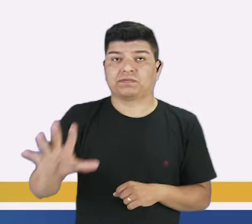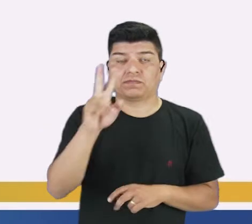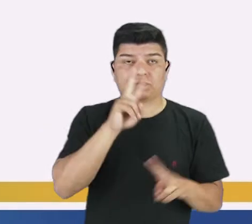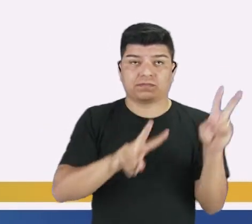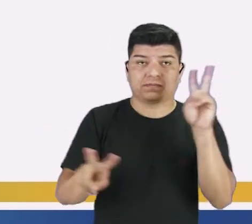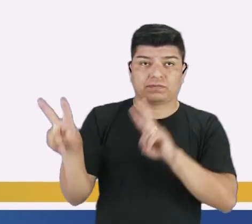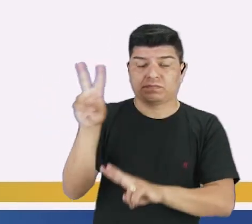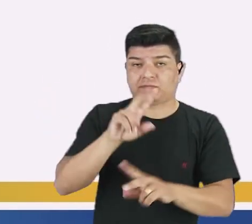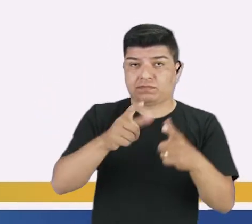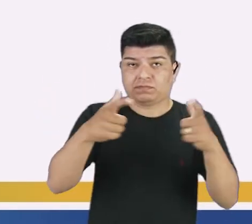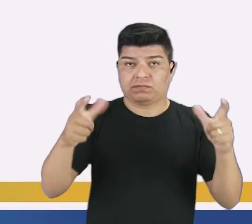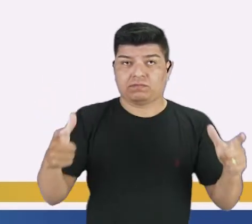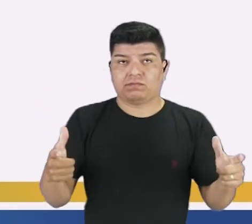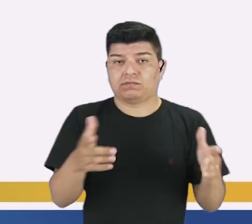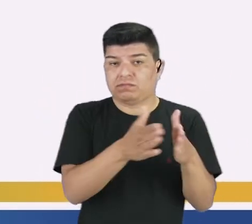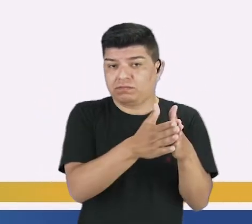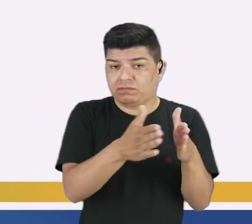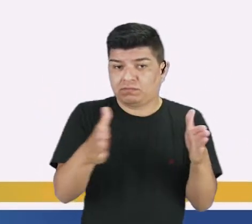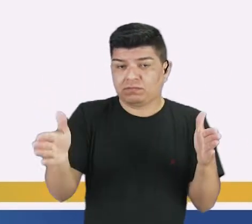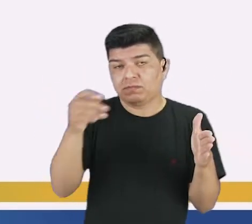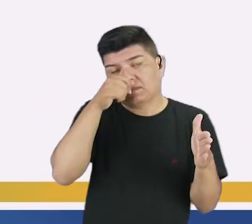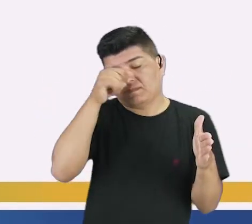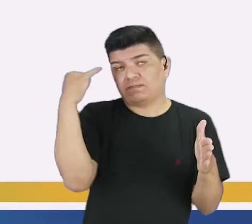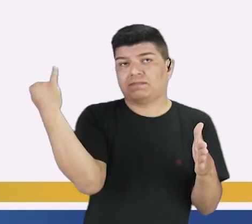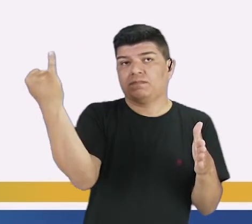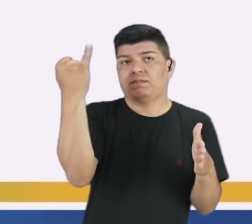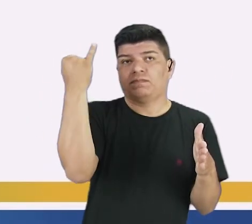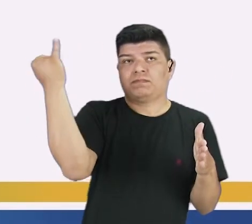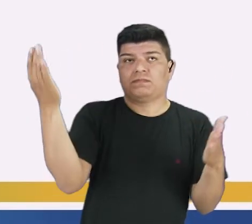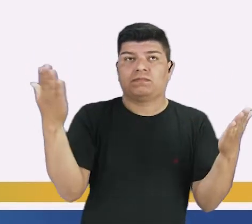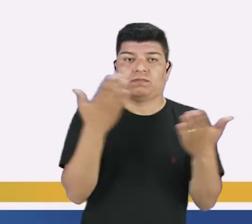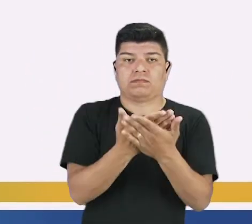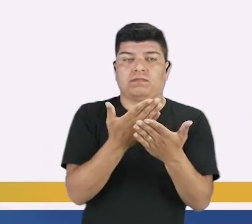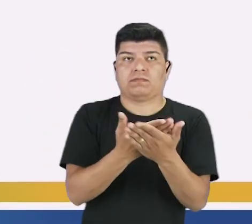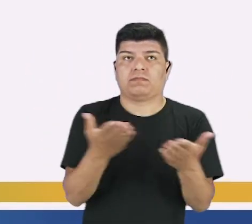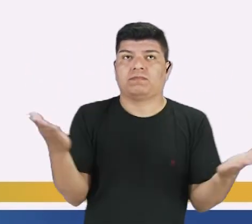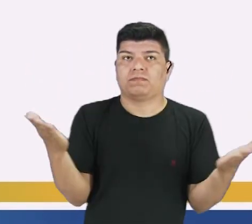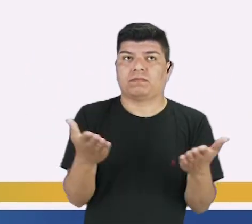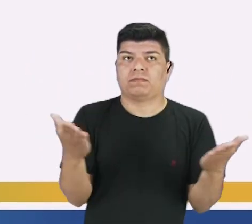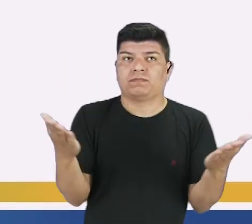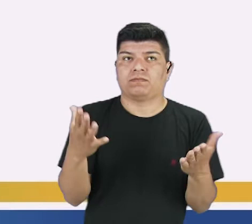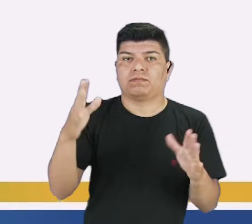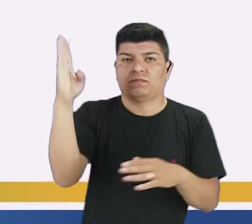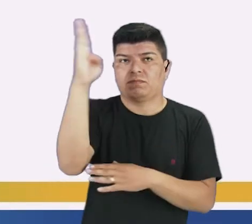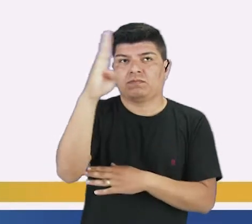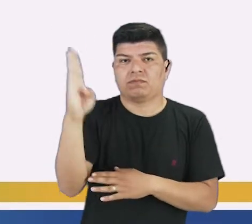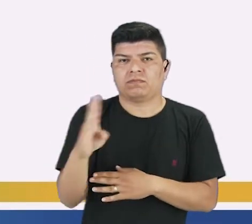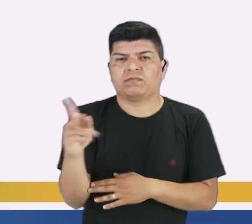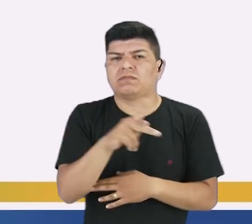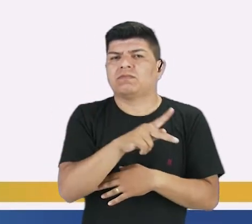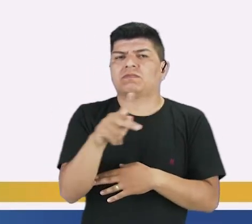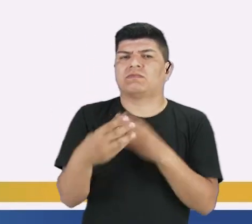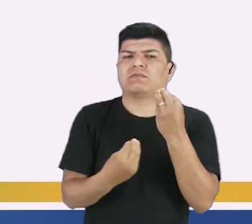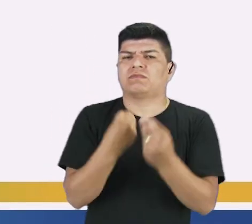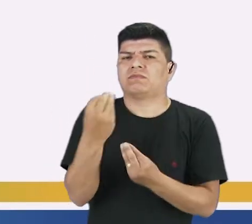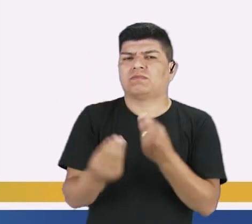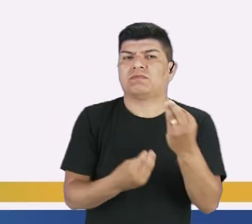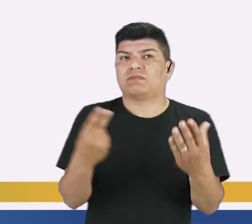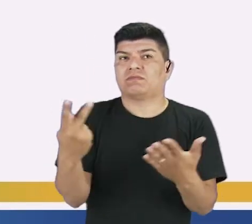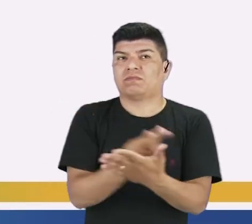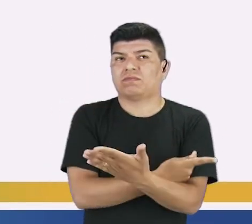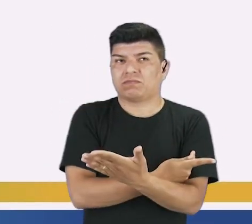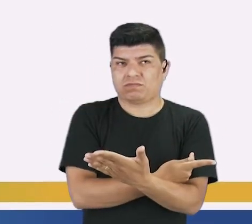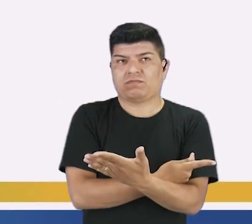mais macro dessa linha do tempo, que é isso que é importante nessa aula de hoje. E no Brasil, professora, como que isso